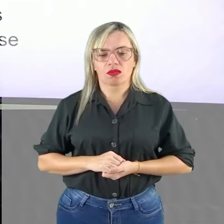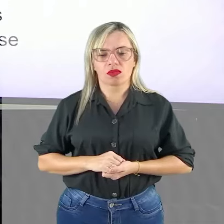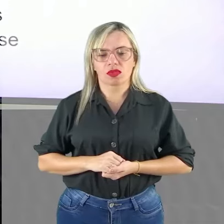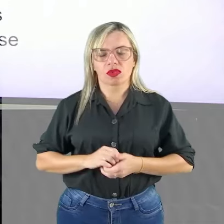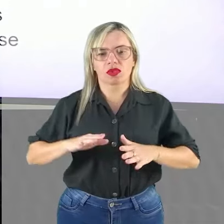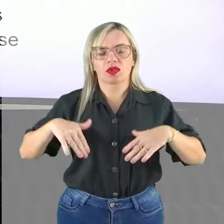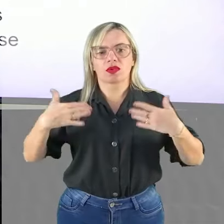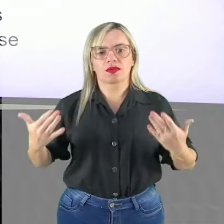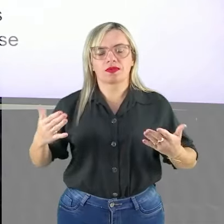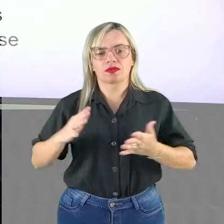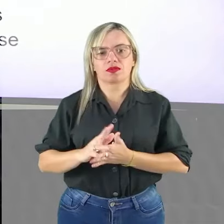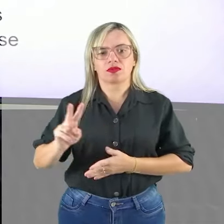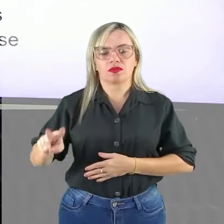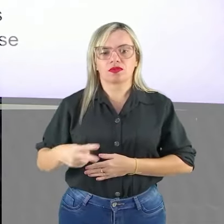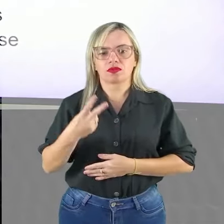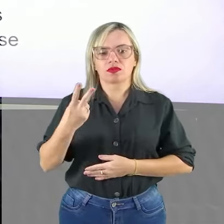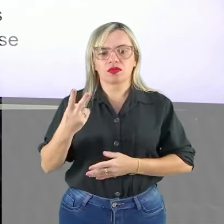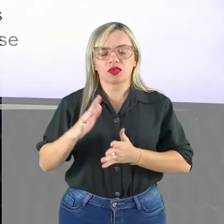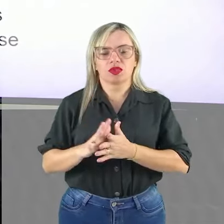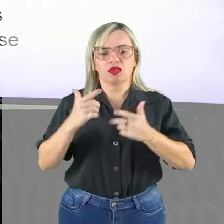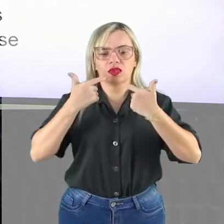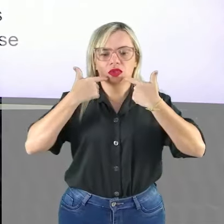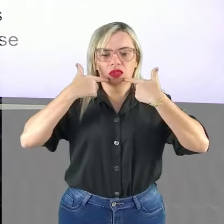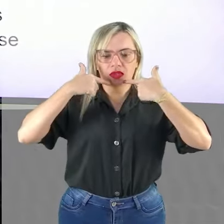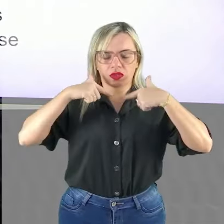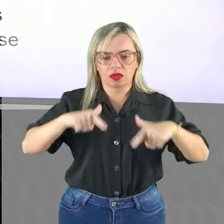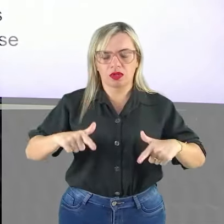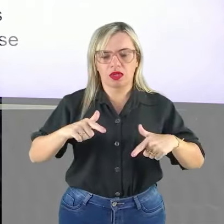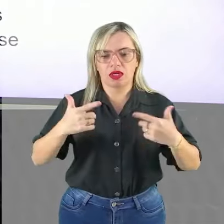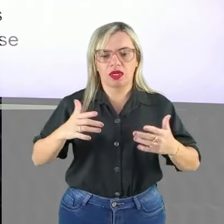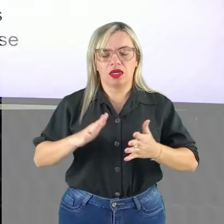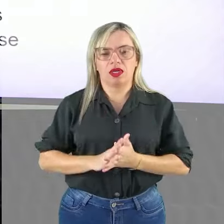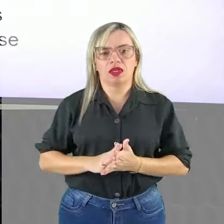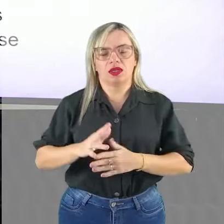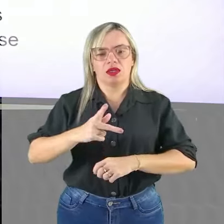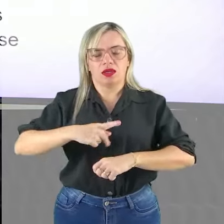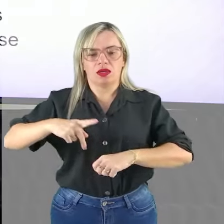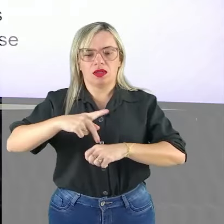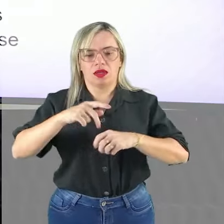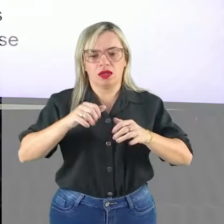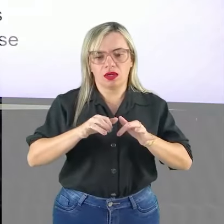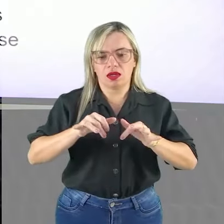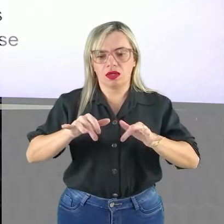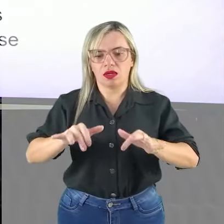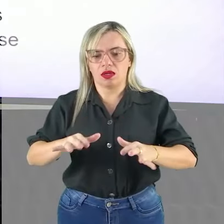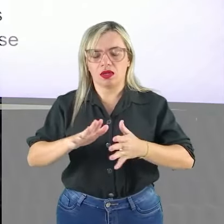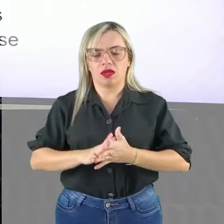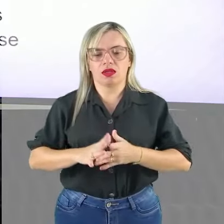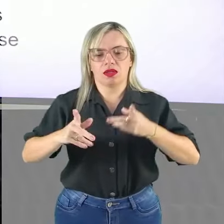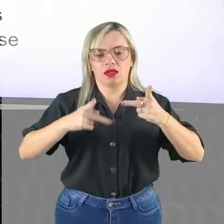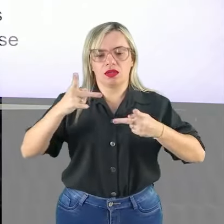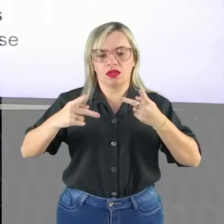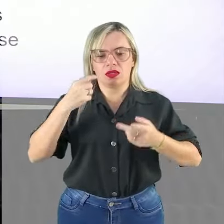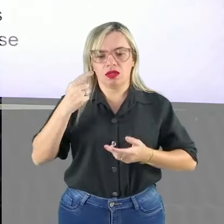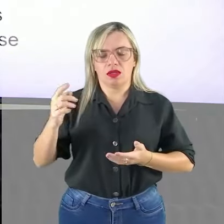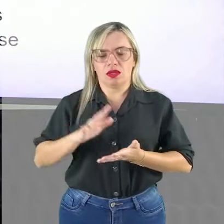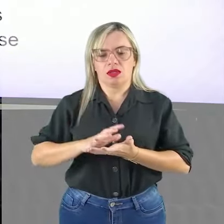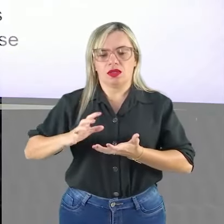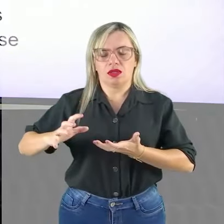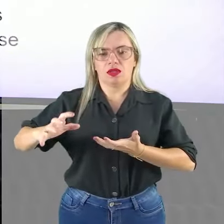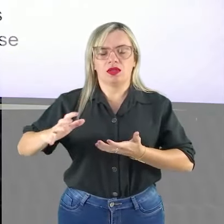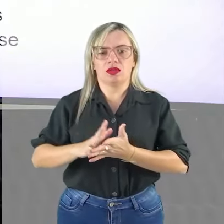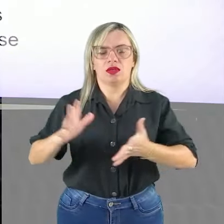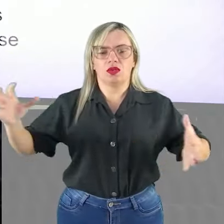language ou seja duas linguagens que são dominantes continent abraçando-se ou seja continentalmente